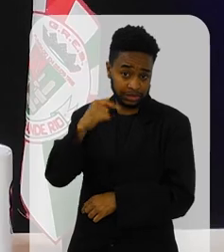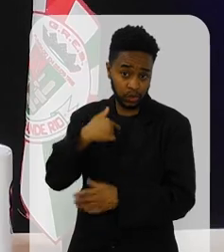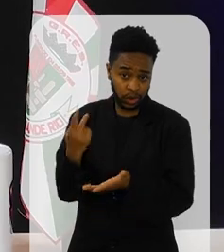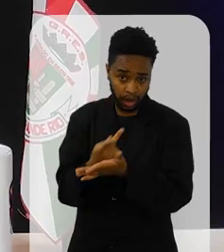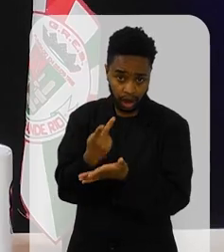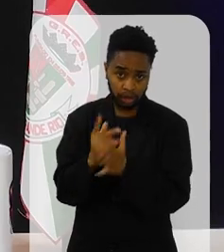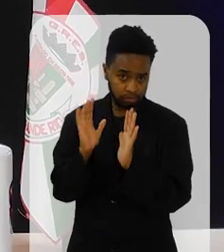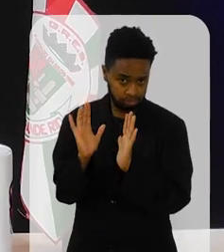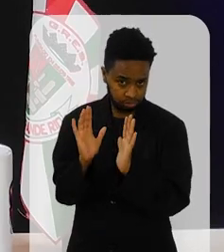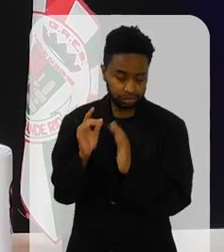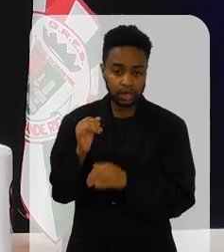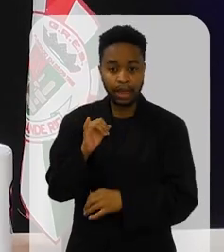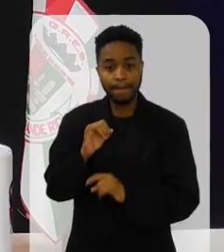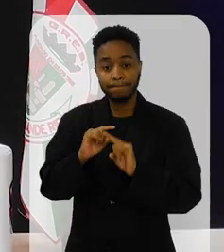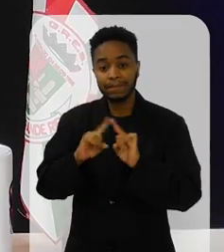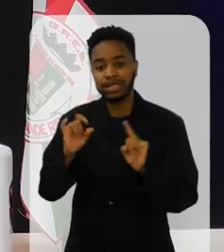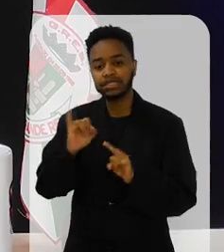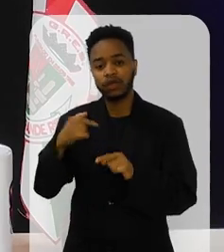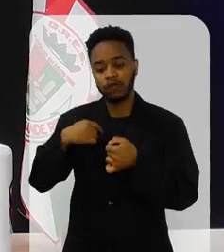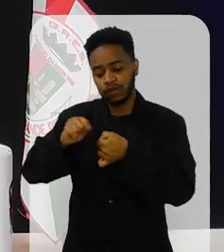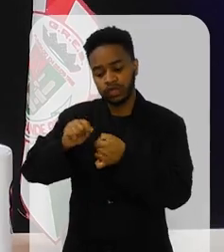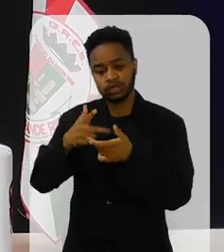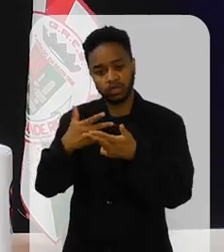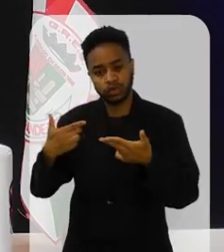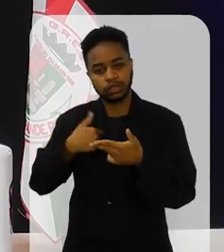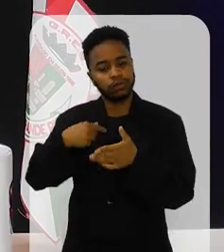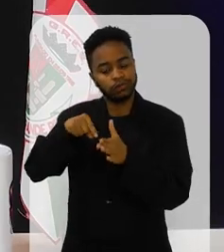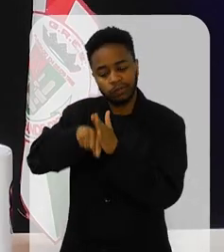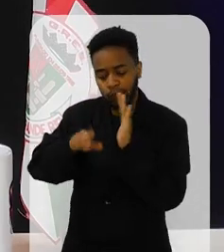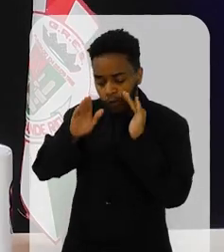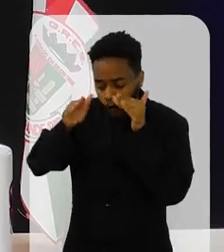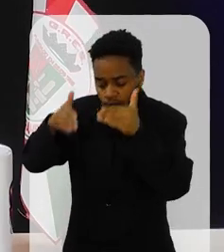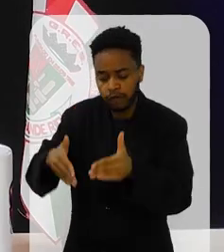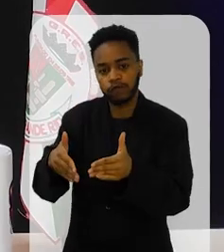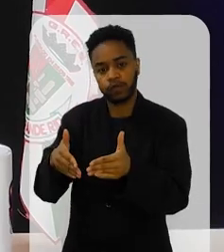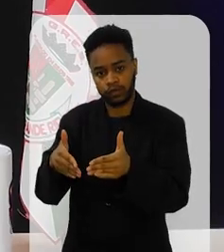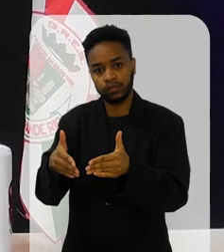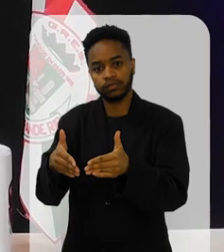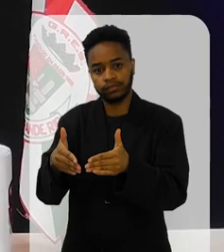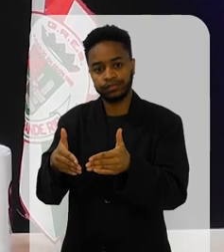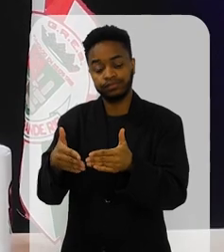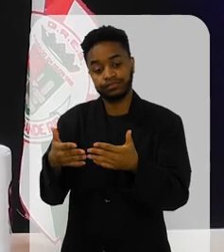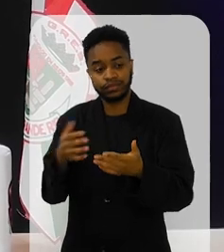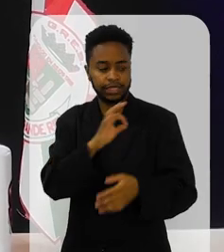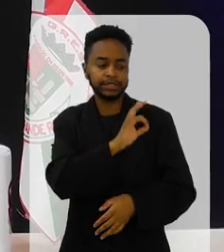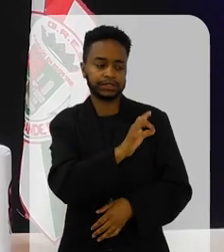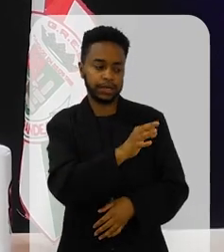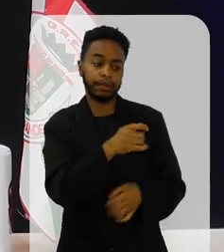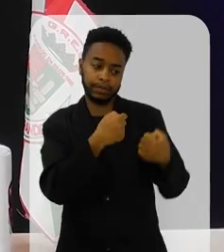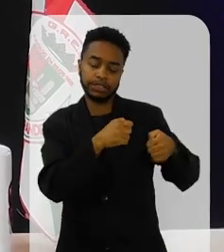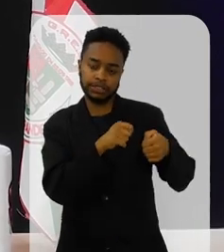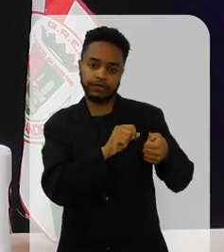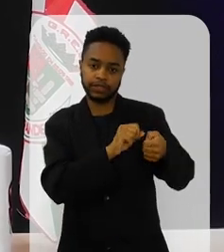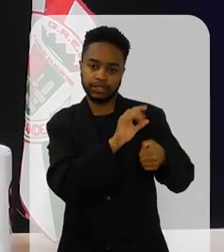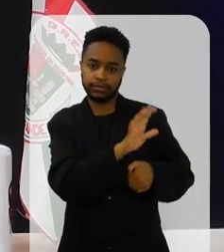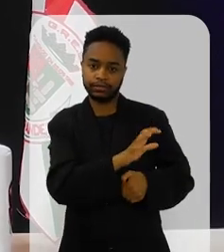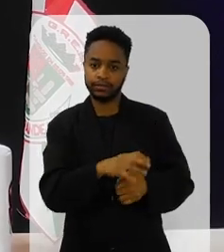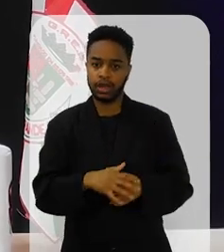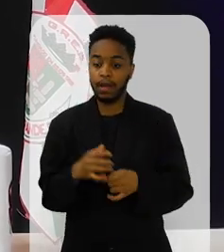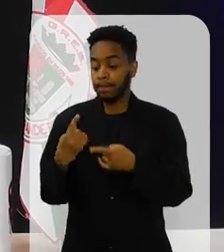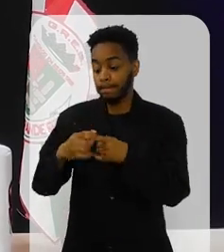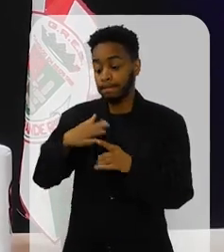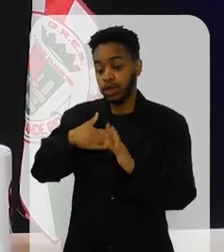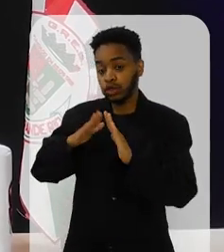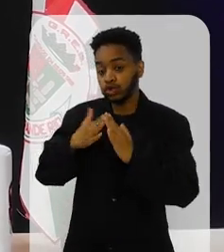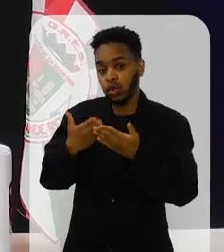errado. Eu acho que eu quando eu faço as coisas, eu sou intenso pelo que eu faço. É verdade. Eu tem não que tô, ser, né? É, eu tenho que ser. A